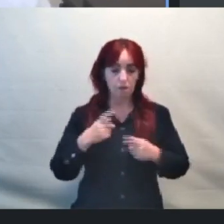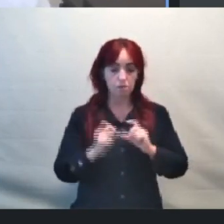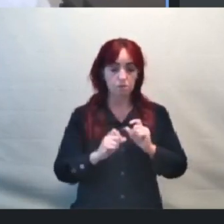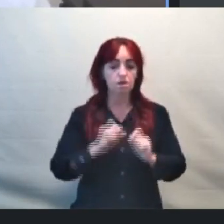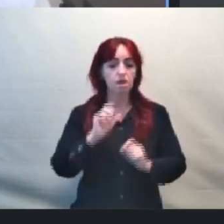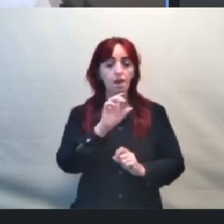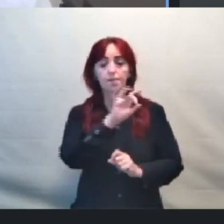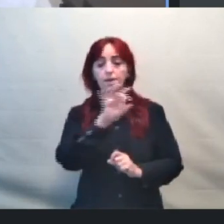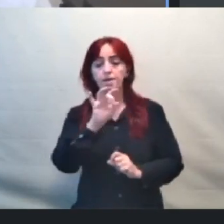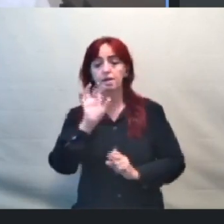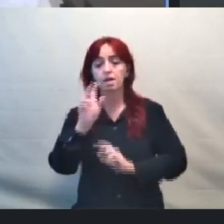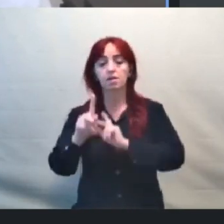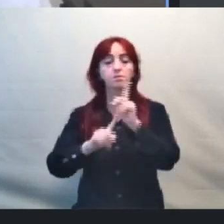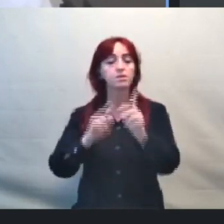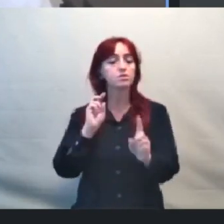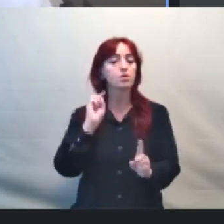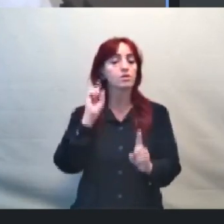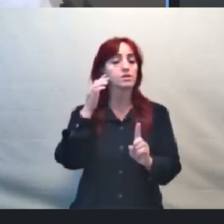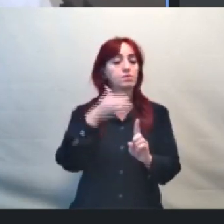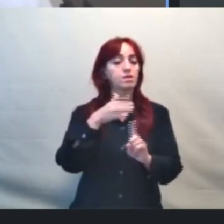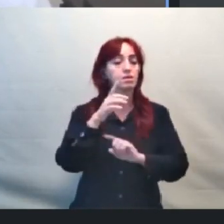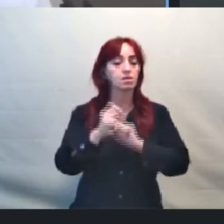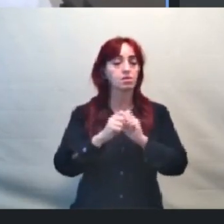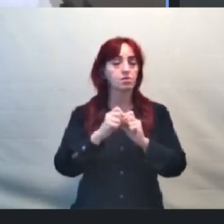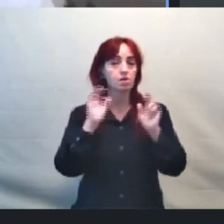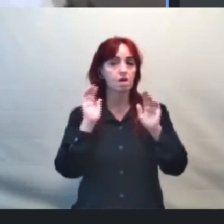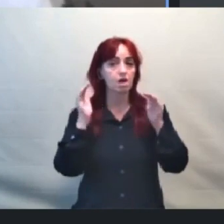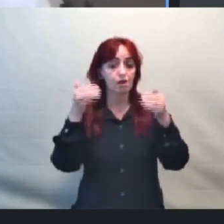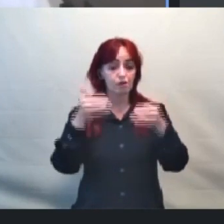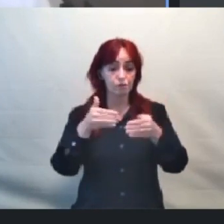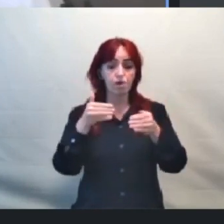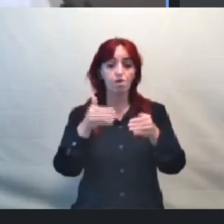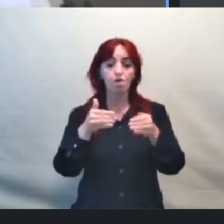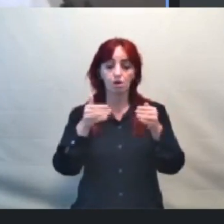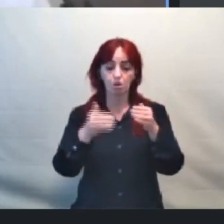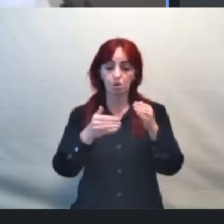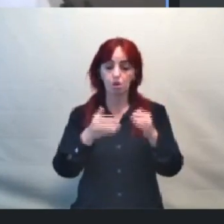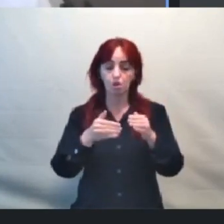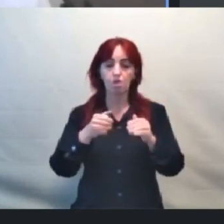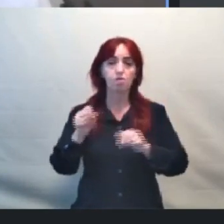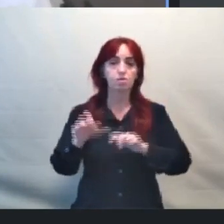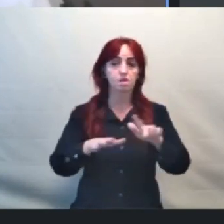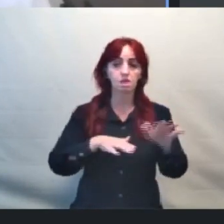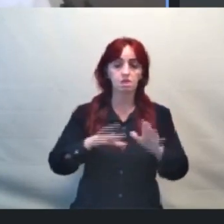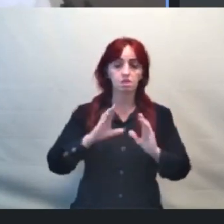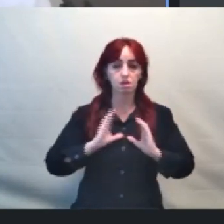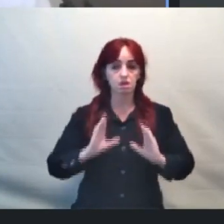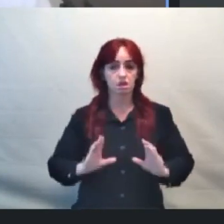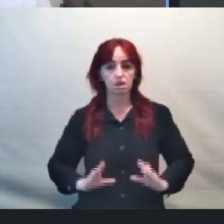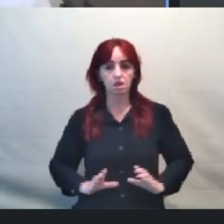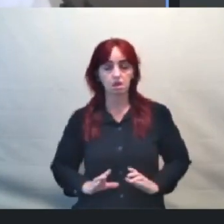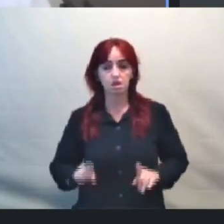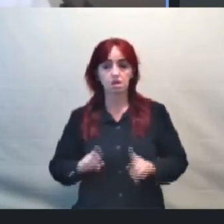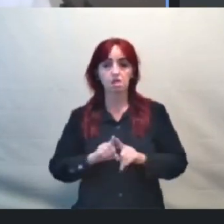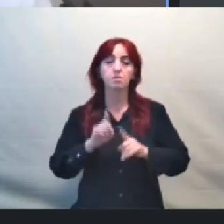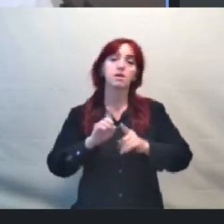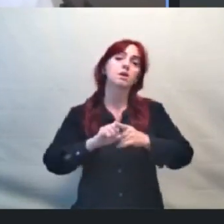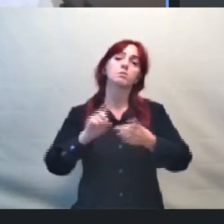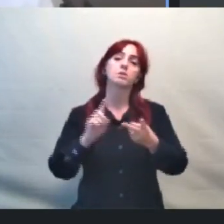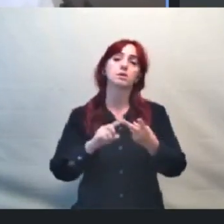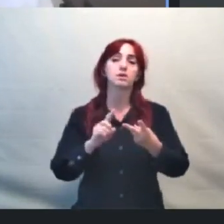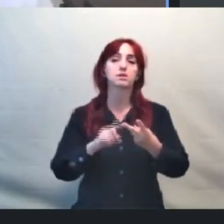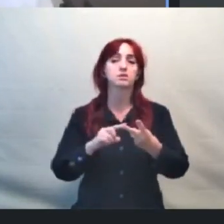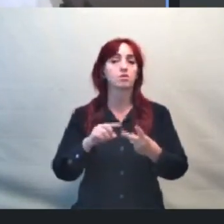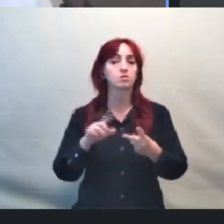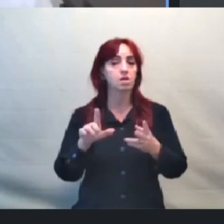público específico, né, que é foco das ações de cidadania, por questões de vulnerabilidade, por questões legais, por questões constitucionais,